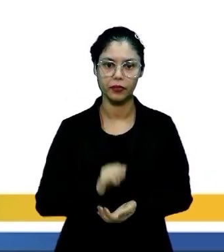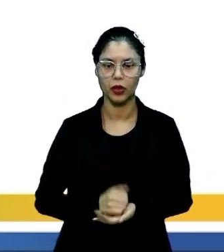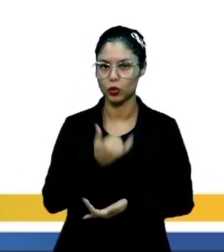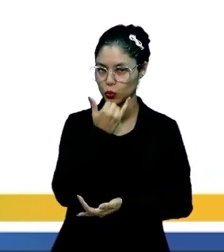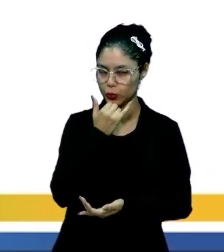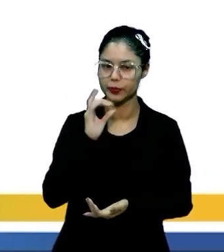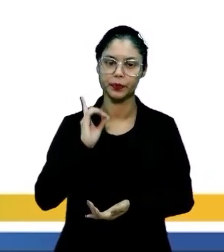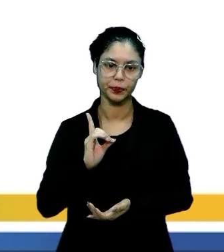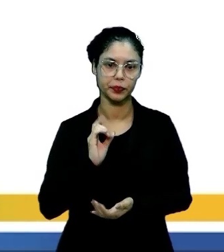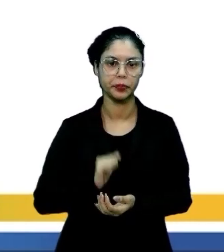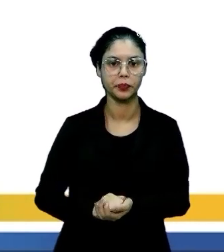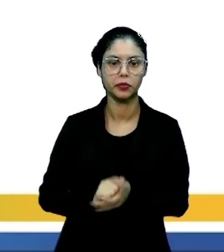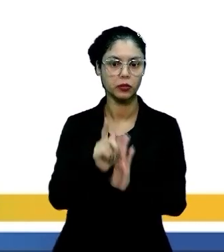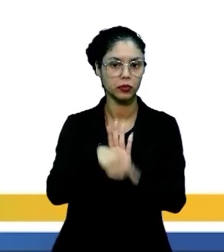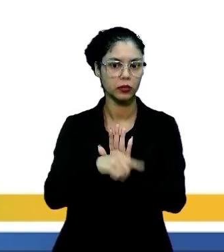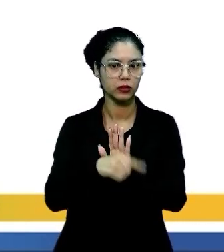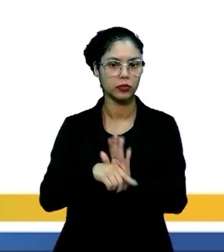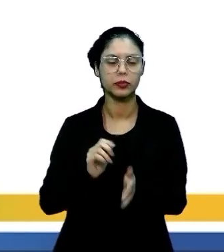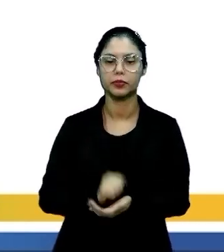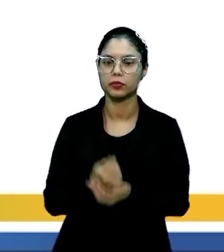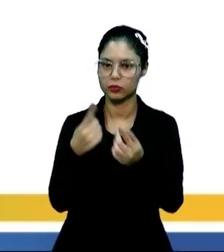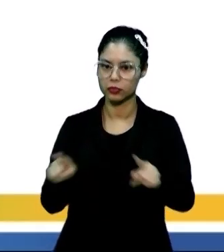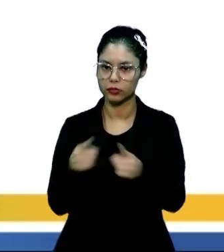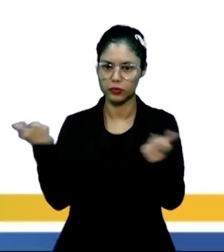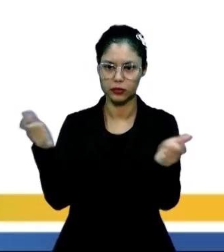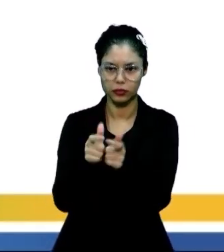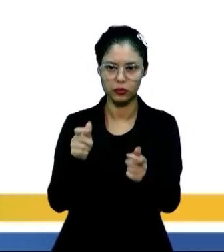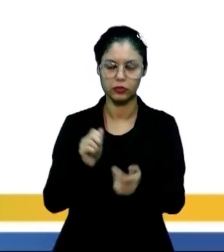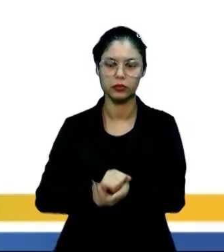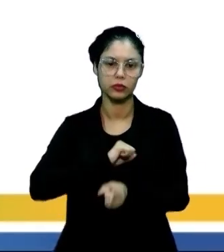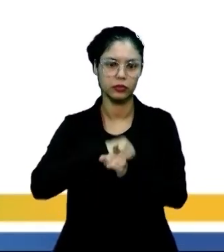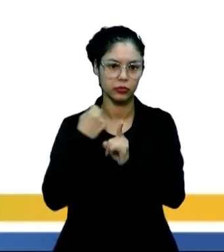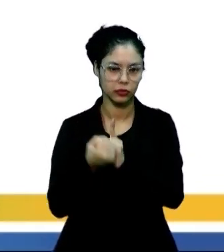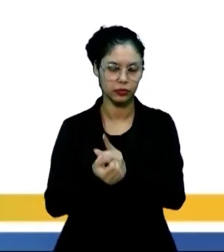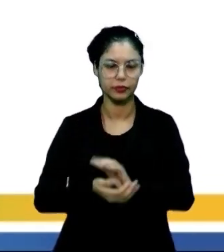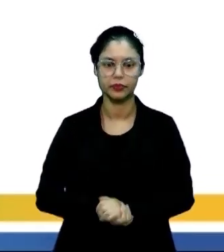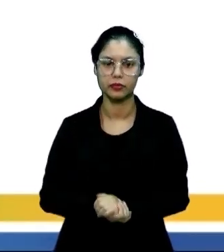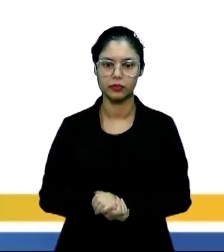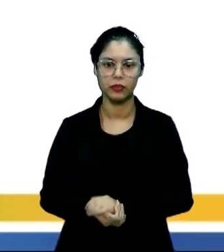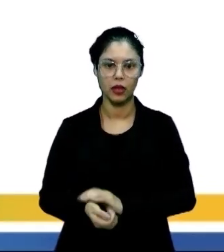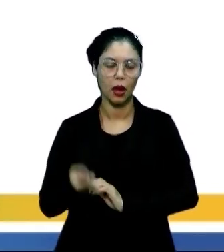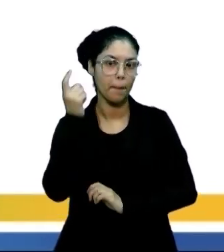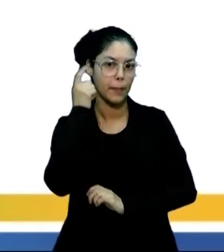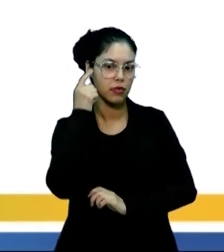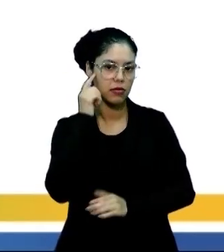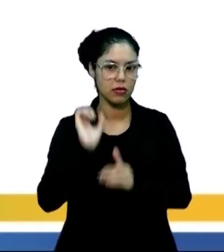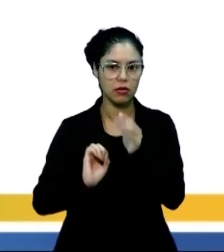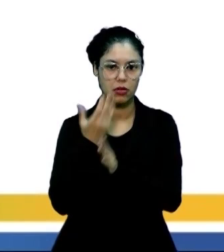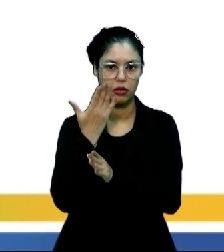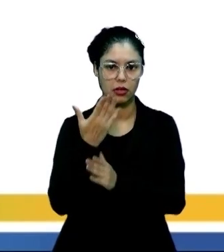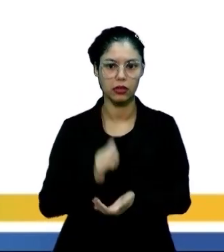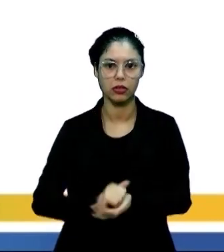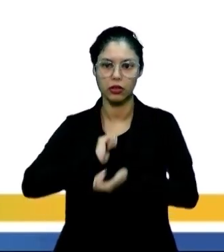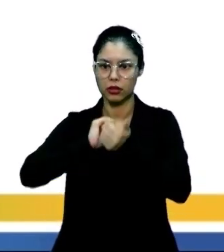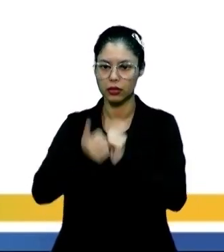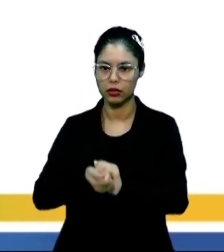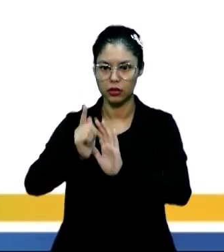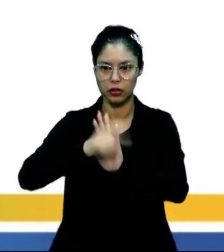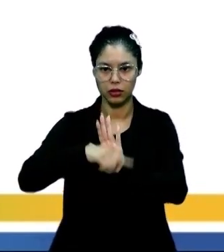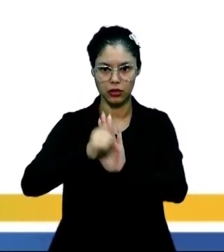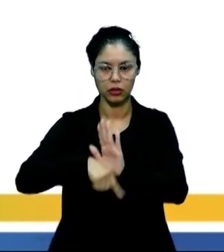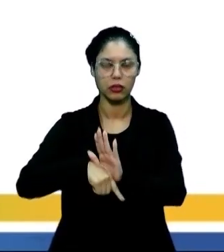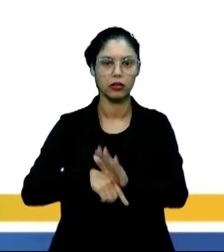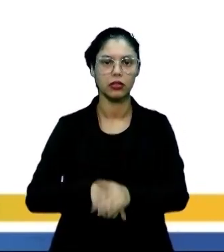Letra D, como gênero musical de menor prestígio na sociedade. E letra E, pela criatividade dos